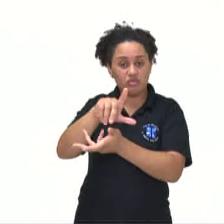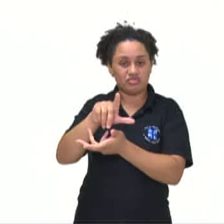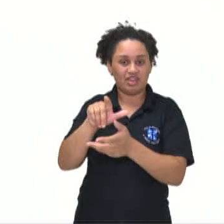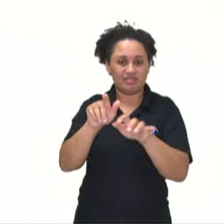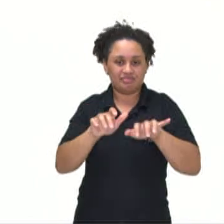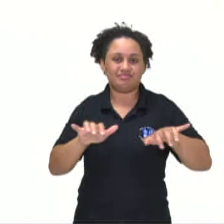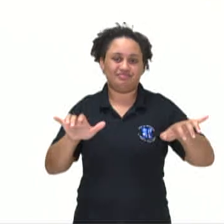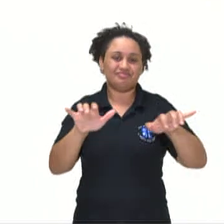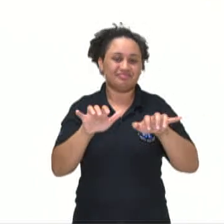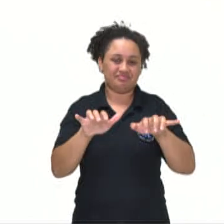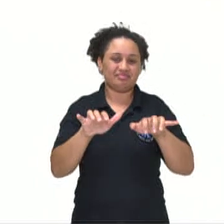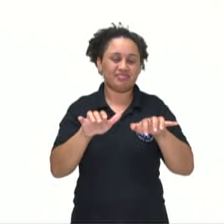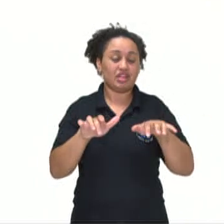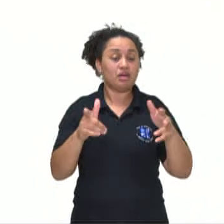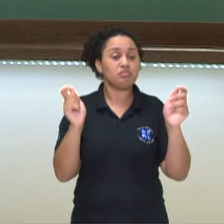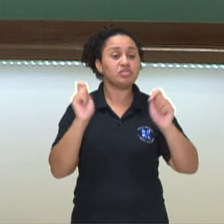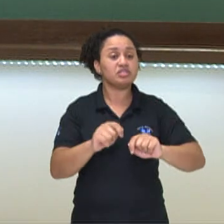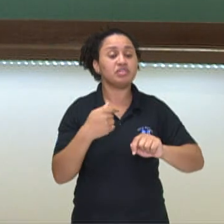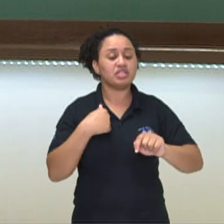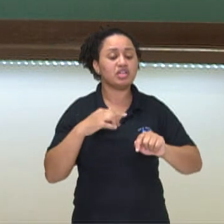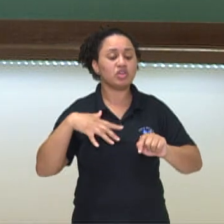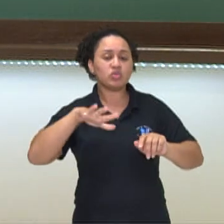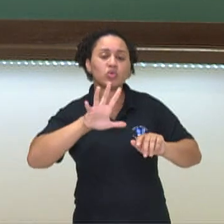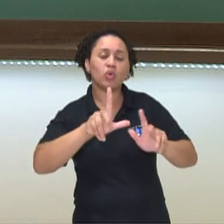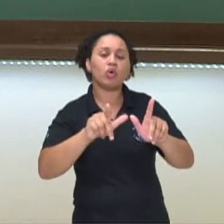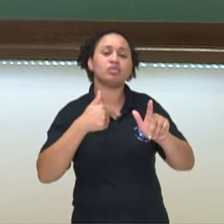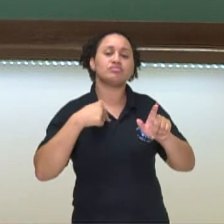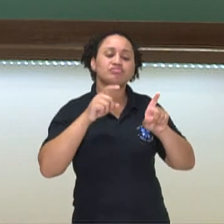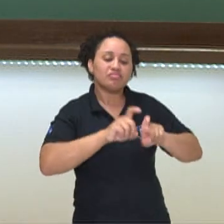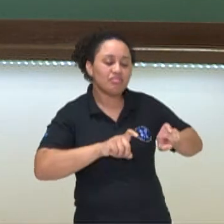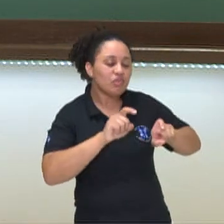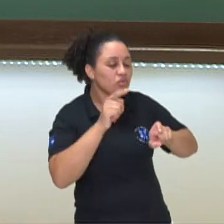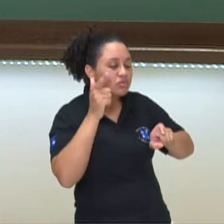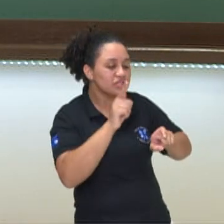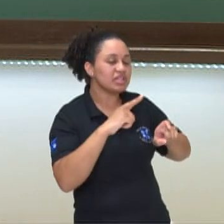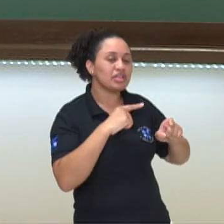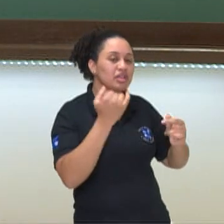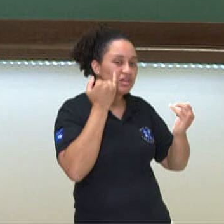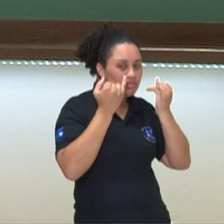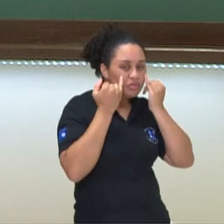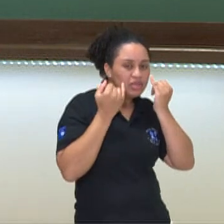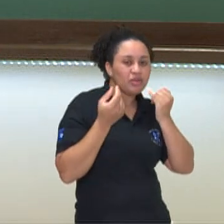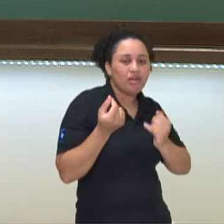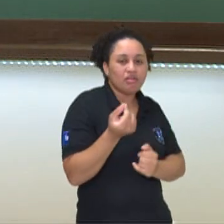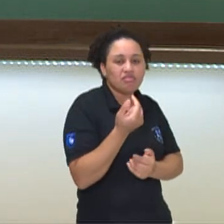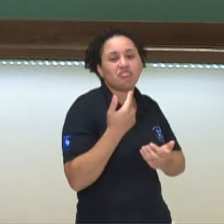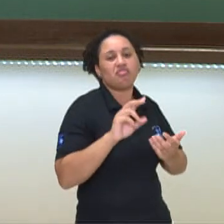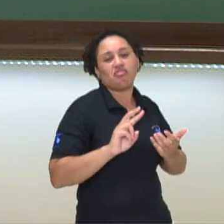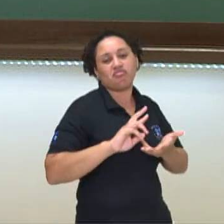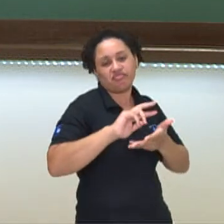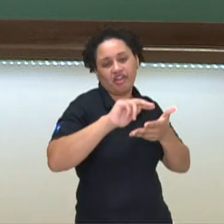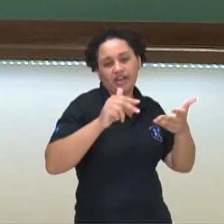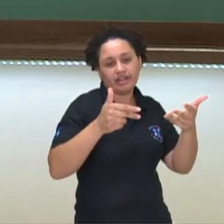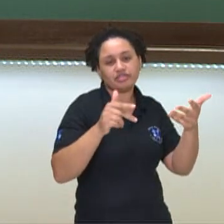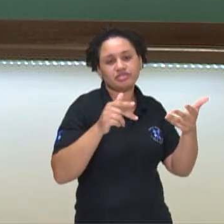e possibilita a circulação virtual das informações, dos capitais, E quando a gente fala nisso, a gente tem que saber que